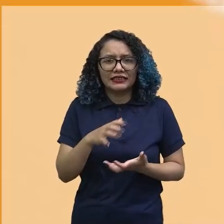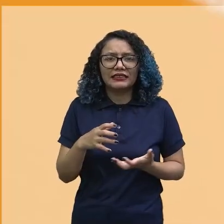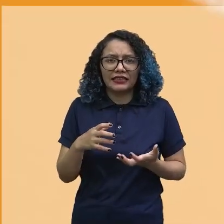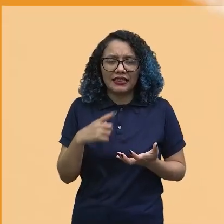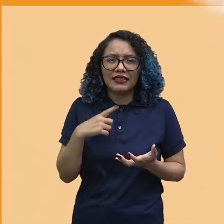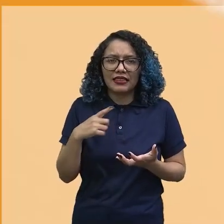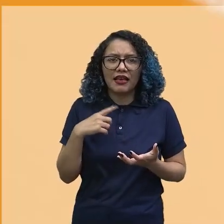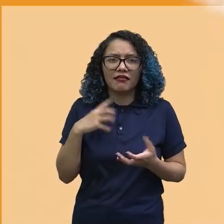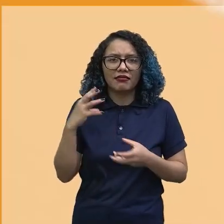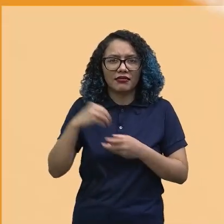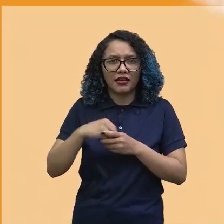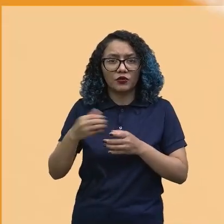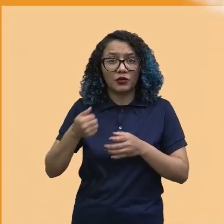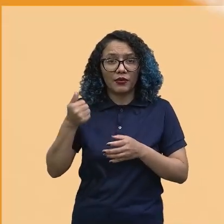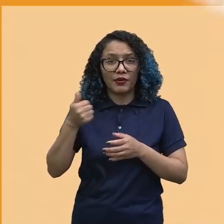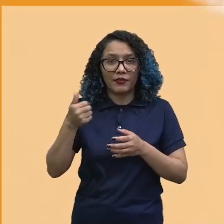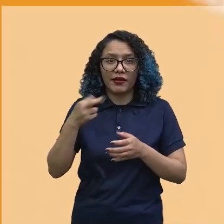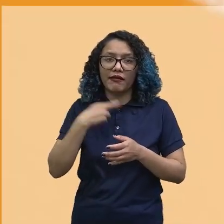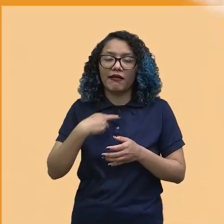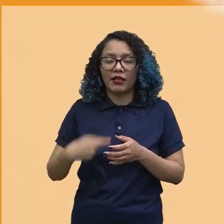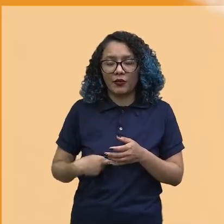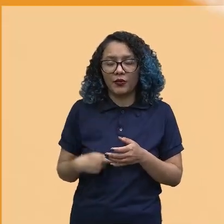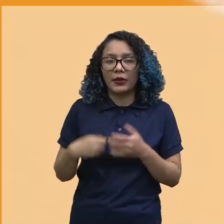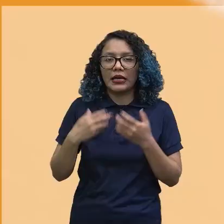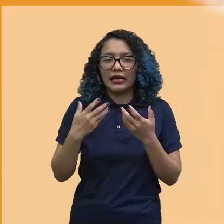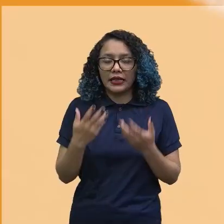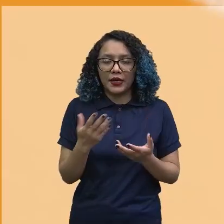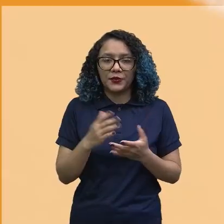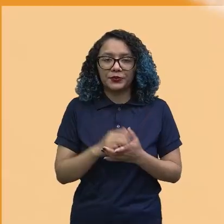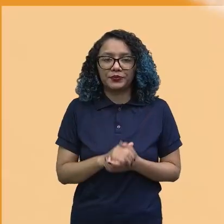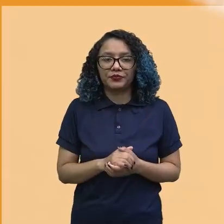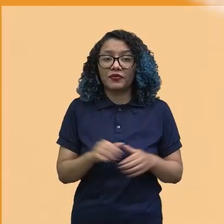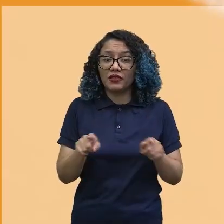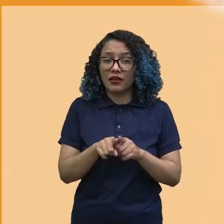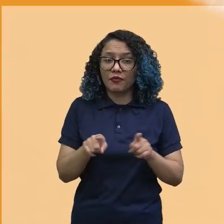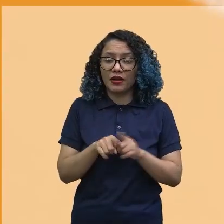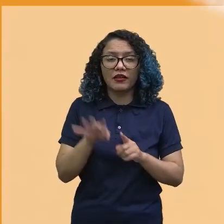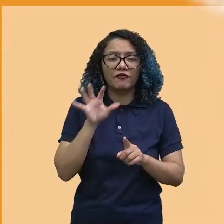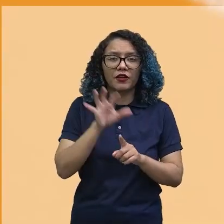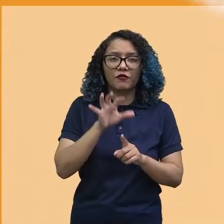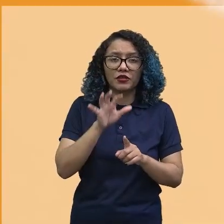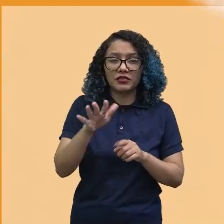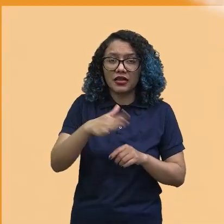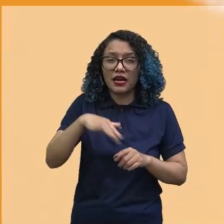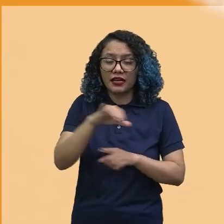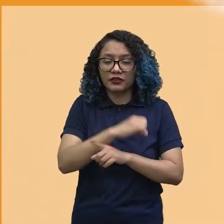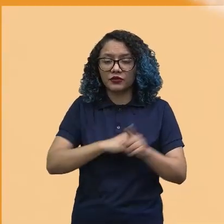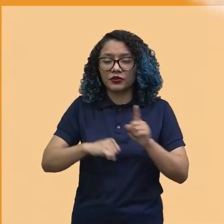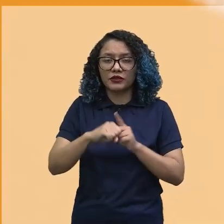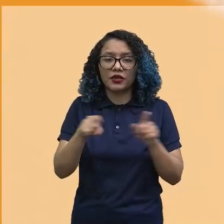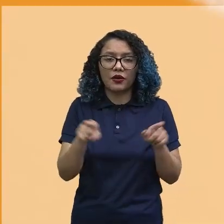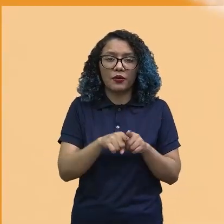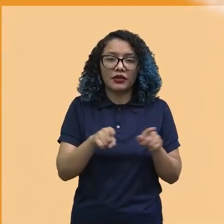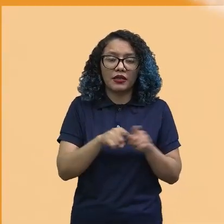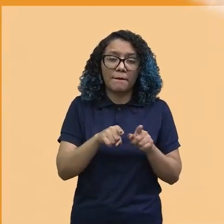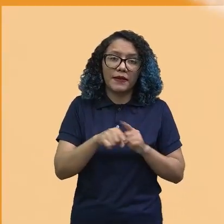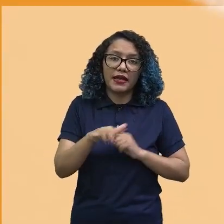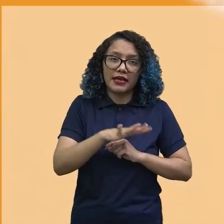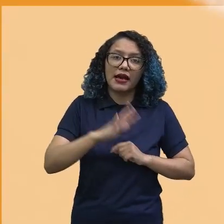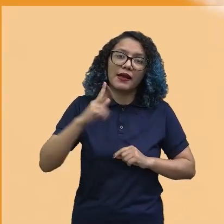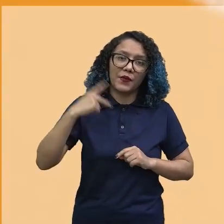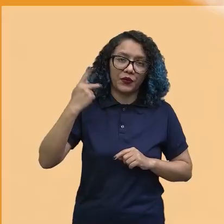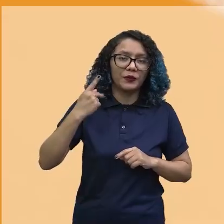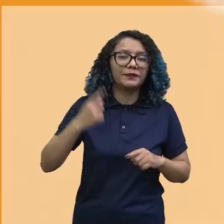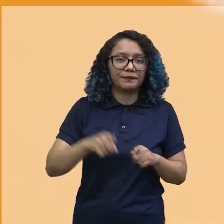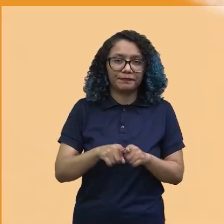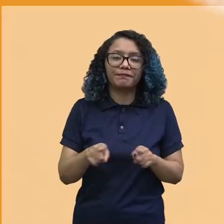Primeira República. E isso vai se refletir não só nesse âmbito social, mas no âmbito político também,